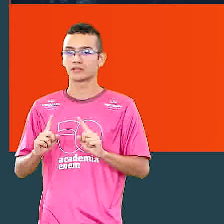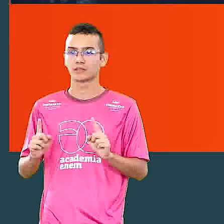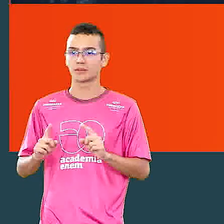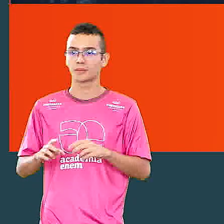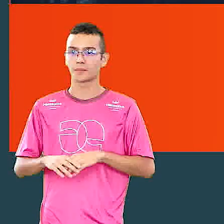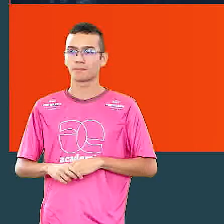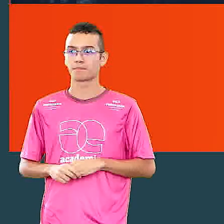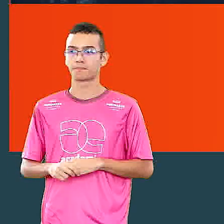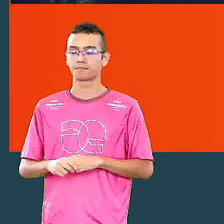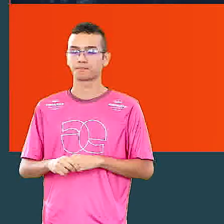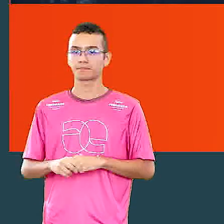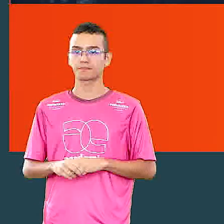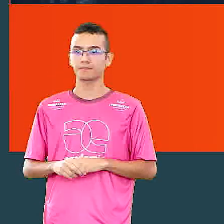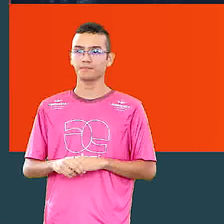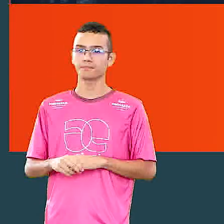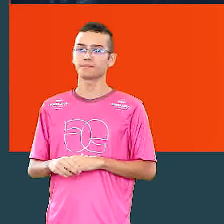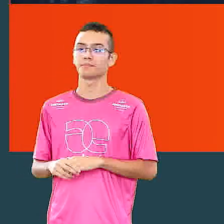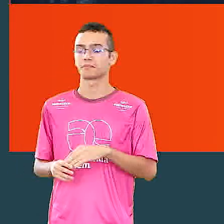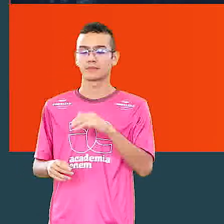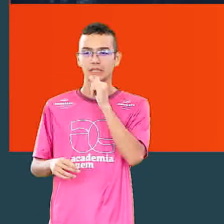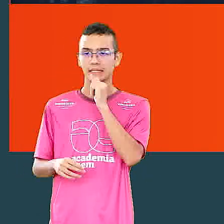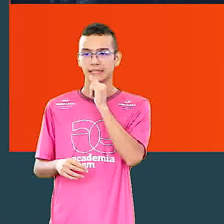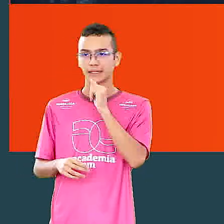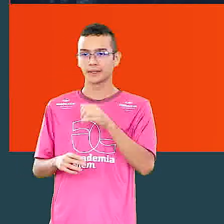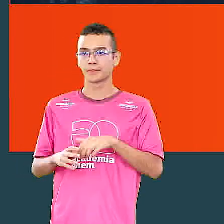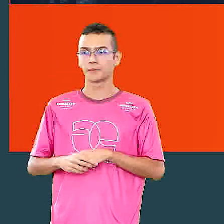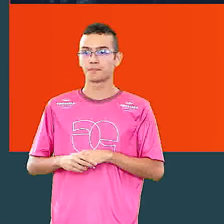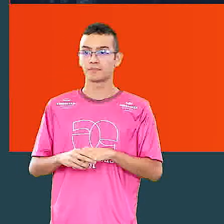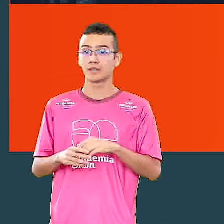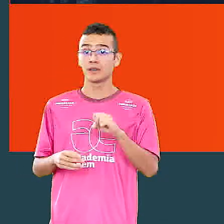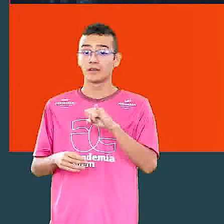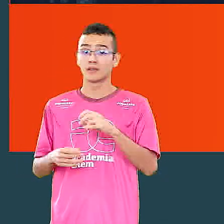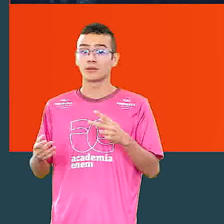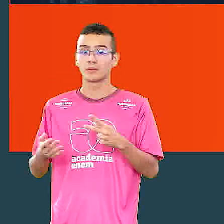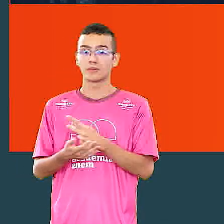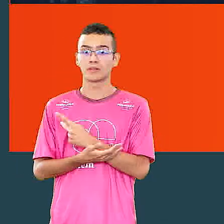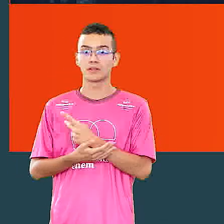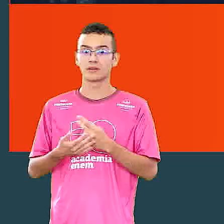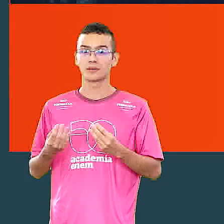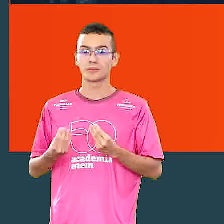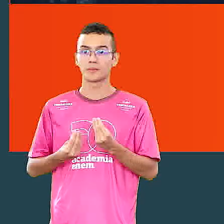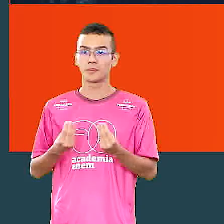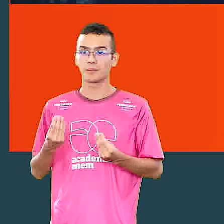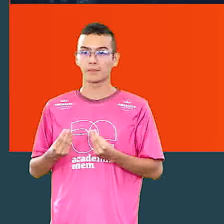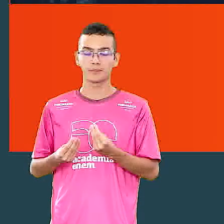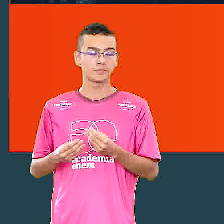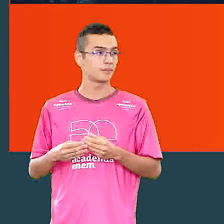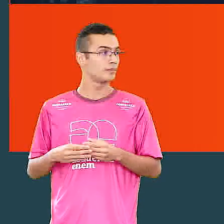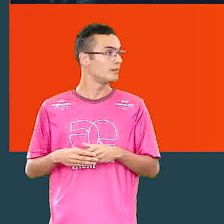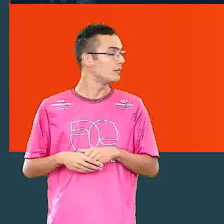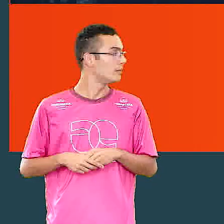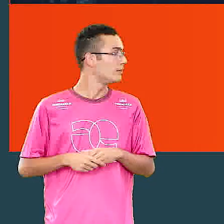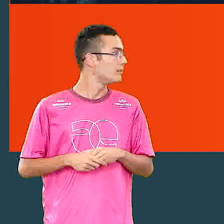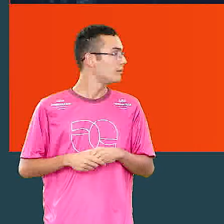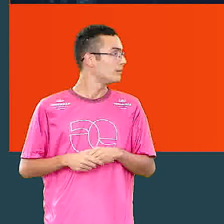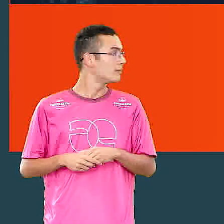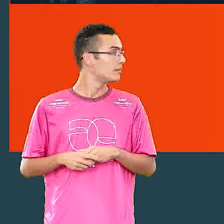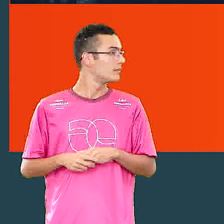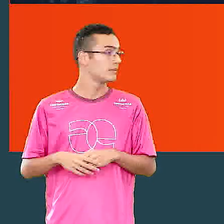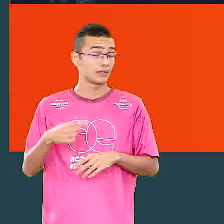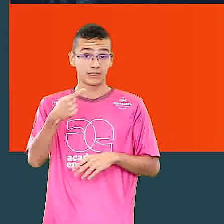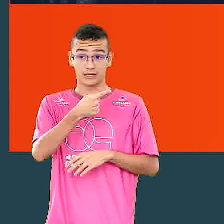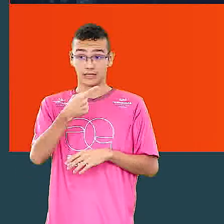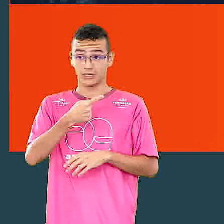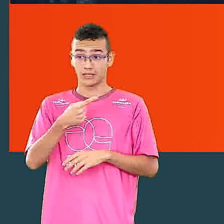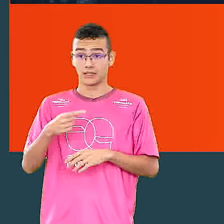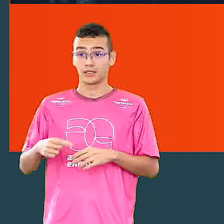sai de um ponto e vai para o outro. Se fosse nesse sentido, beleza. A gente teria aqui o item C como correto. Mas aqui a gente está